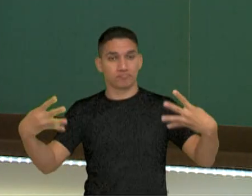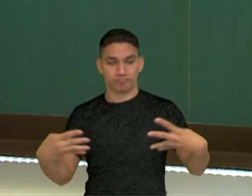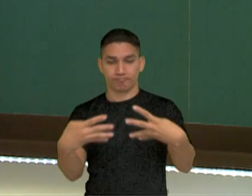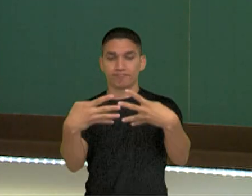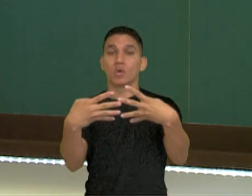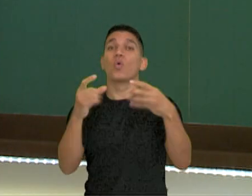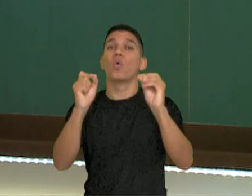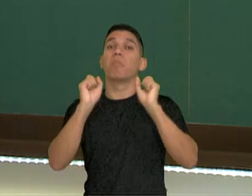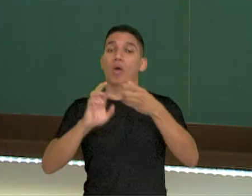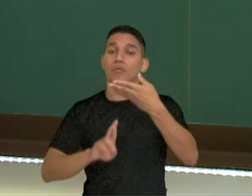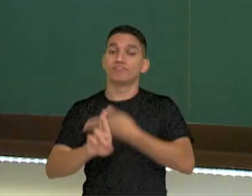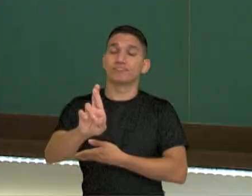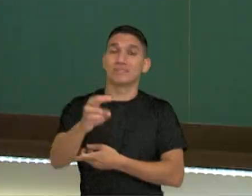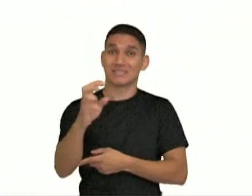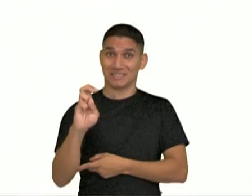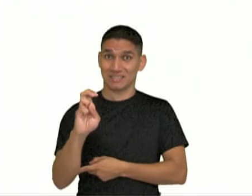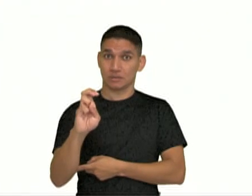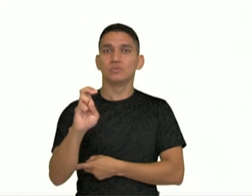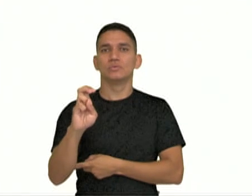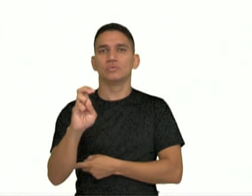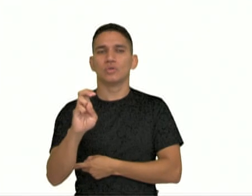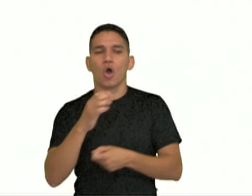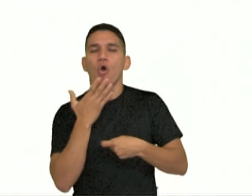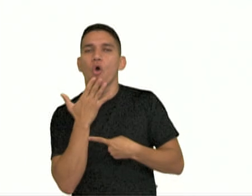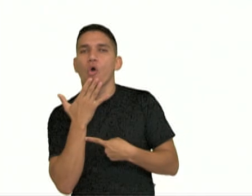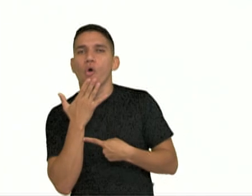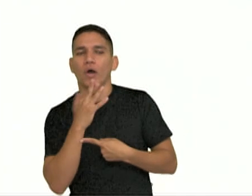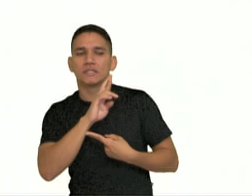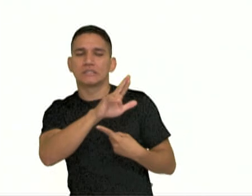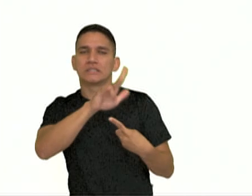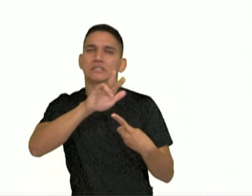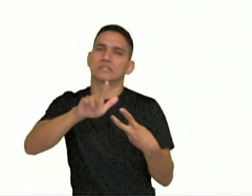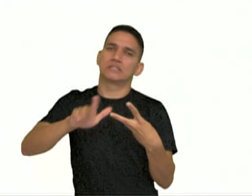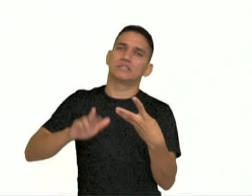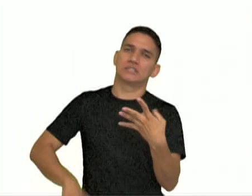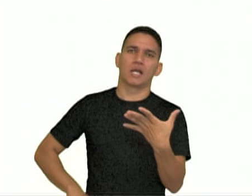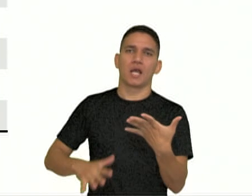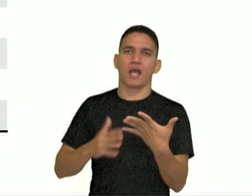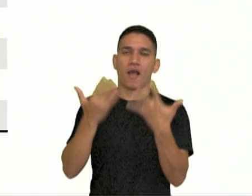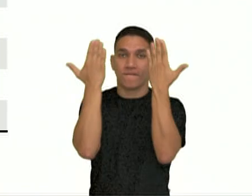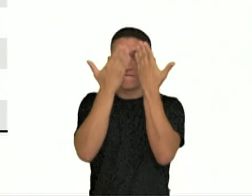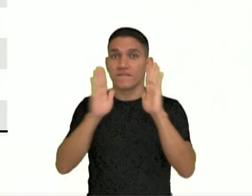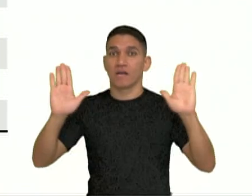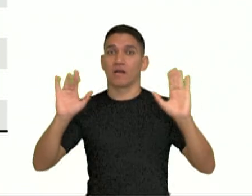formar 5 cores diferentes, segundo essa tabelinha aqui. 5 fenótipos diferentes.